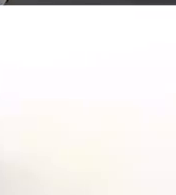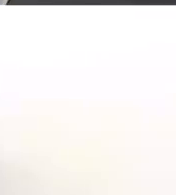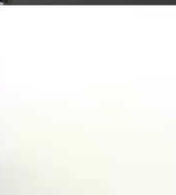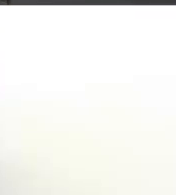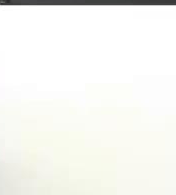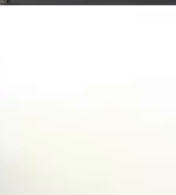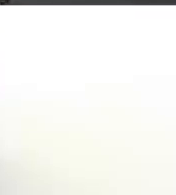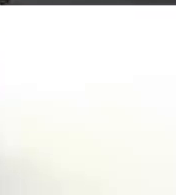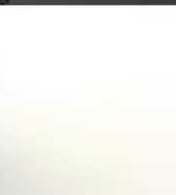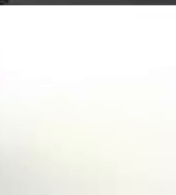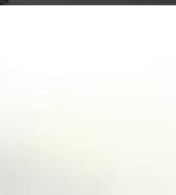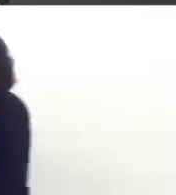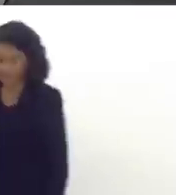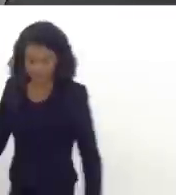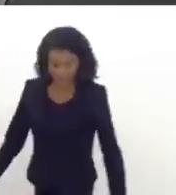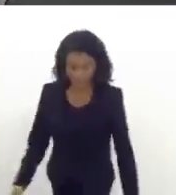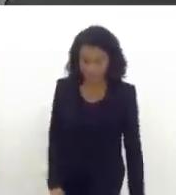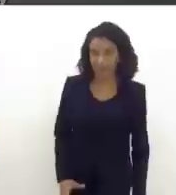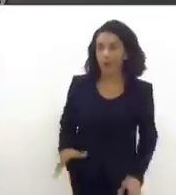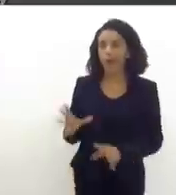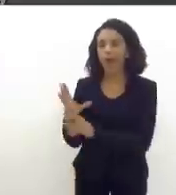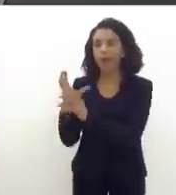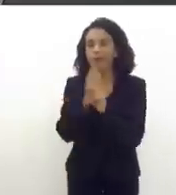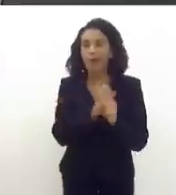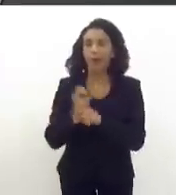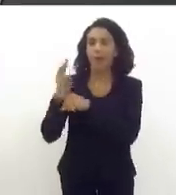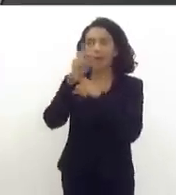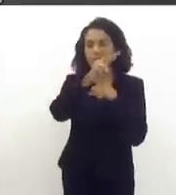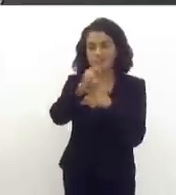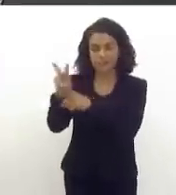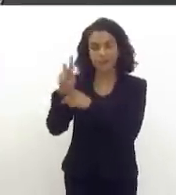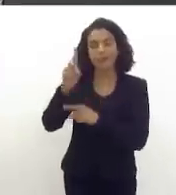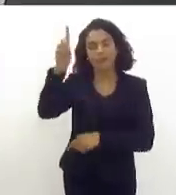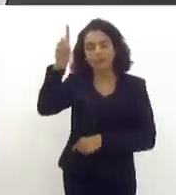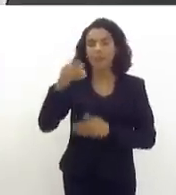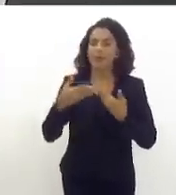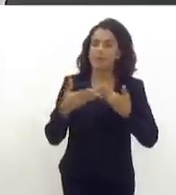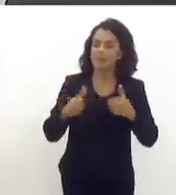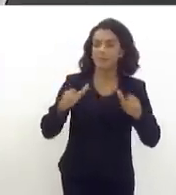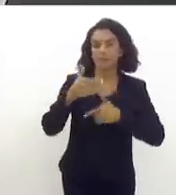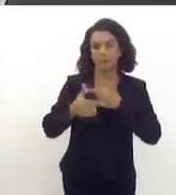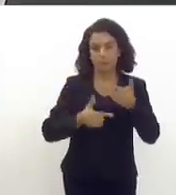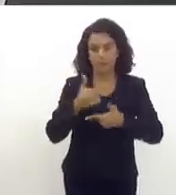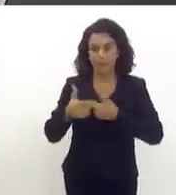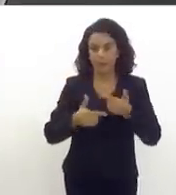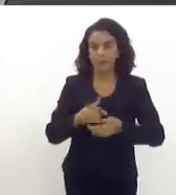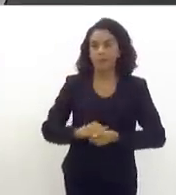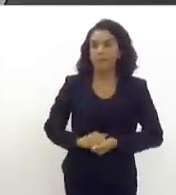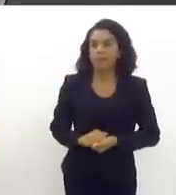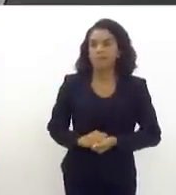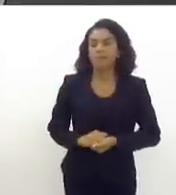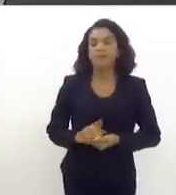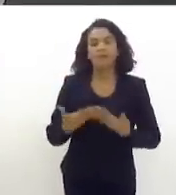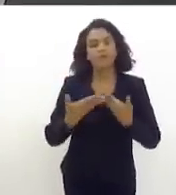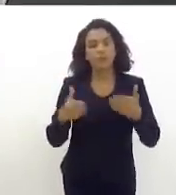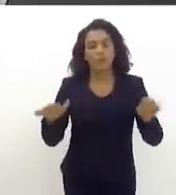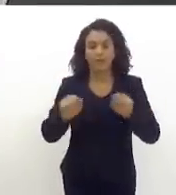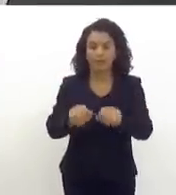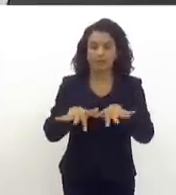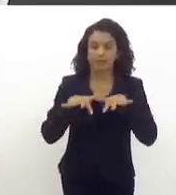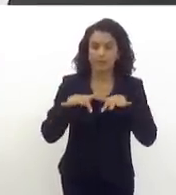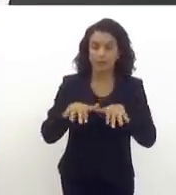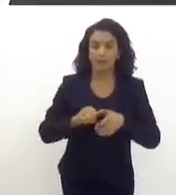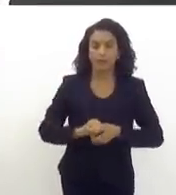havendo o número legal e sobre a proteção de Deus iniciamos o nosso trabalho está aberta a